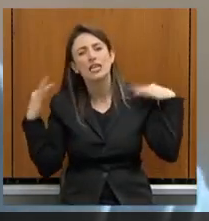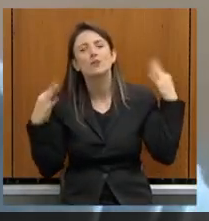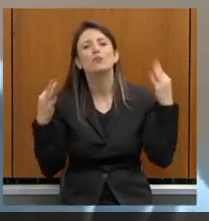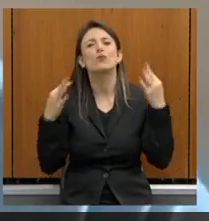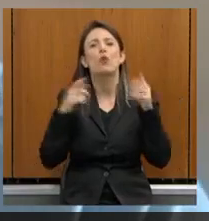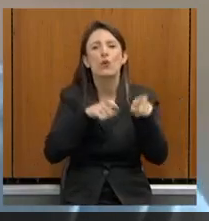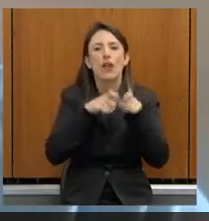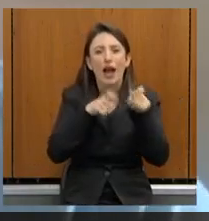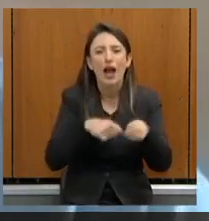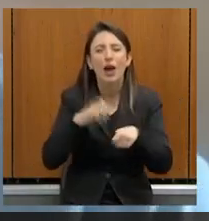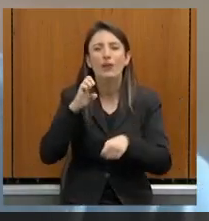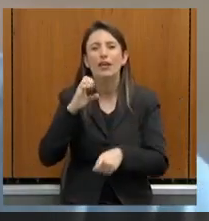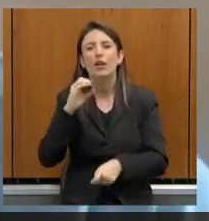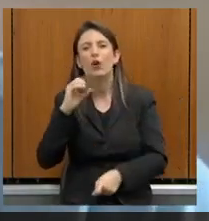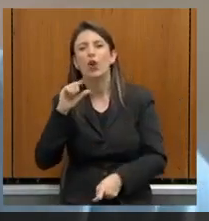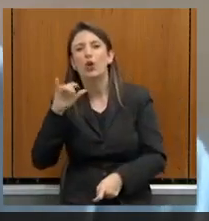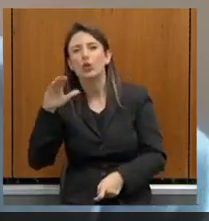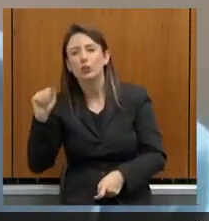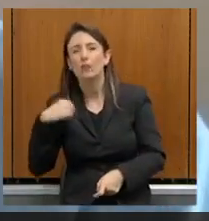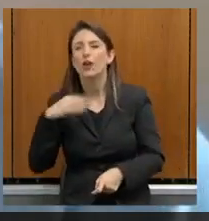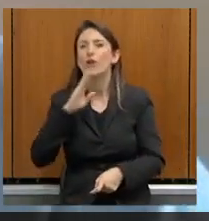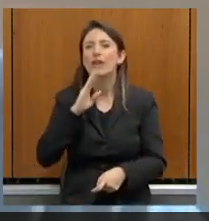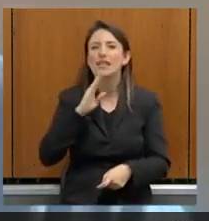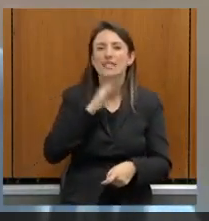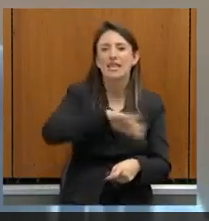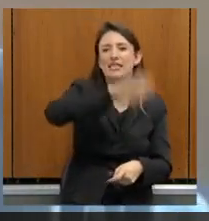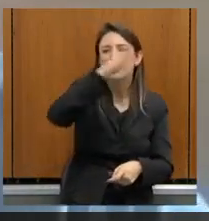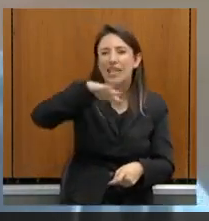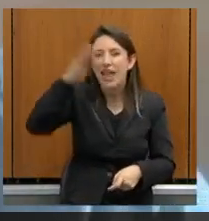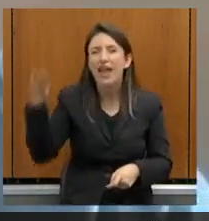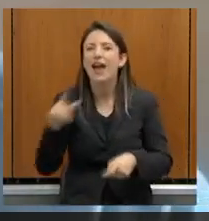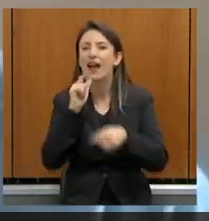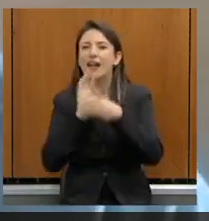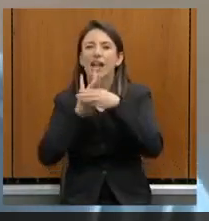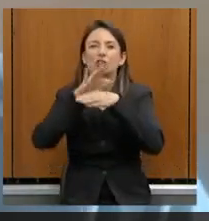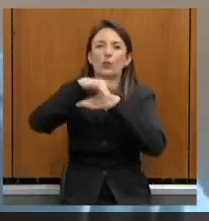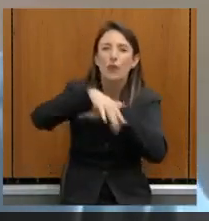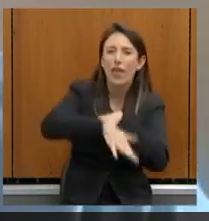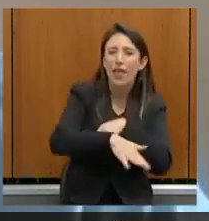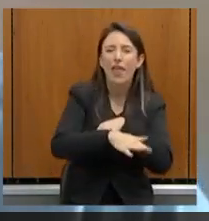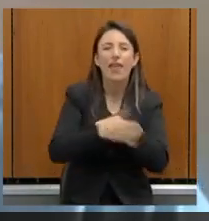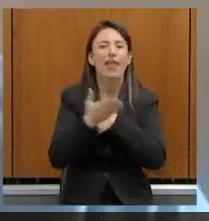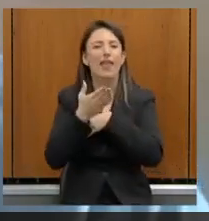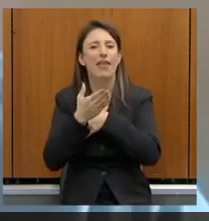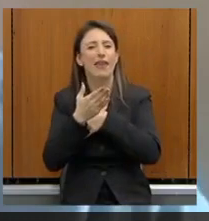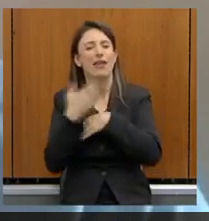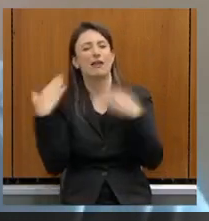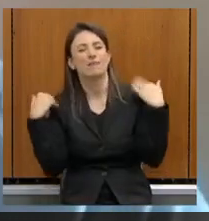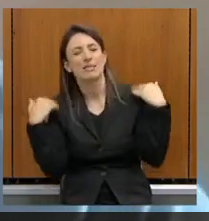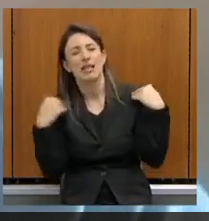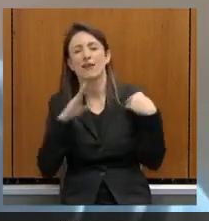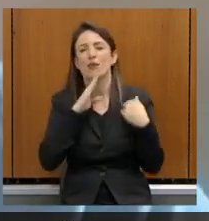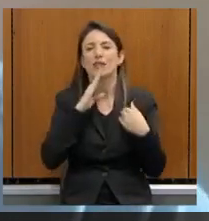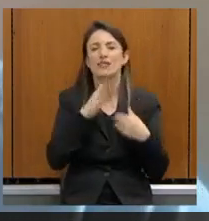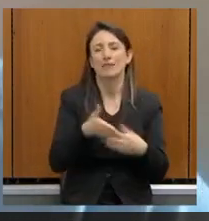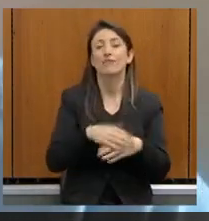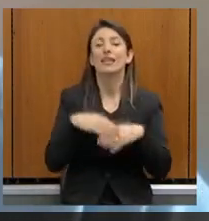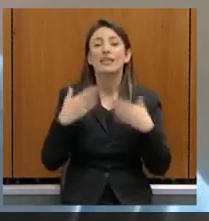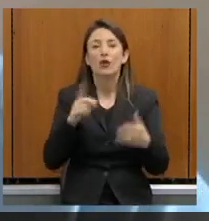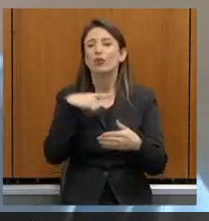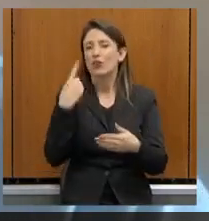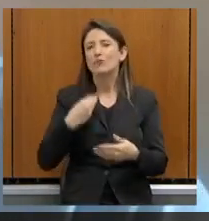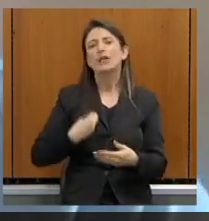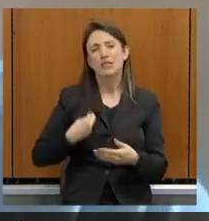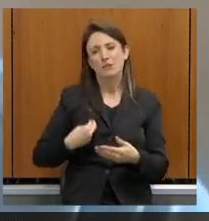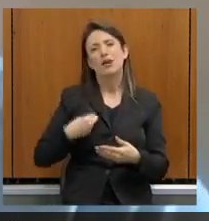circuito de serras e cachoeiras. Então, nós temos muito a ver com todo esse processo, e é muita honra eu ser